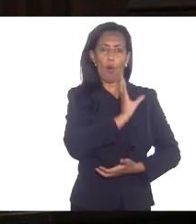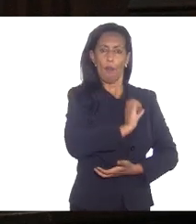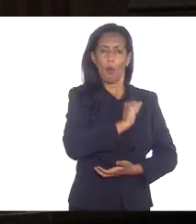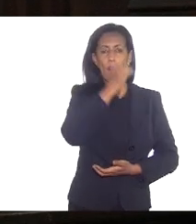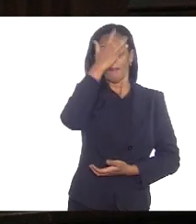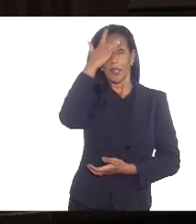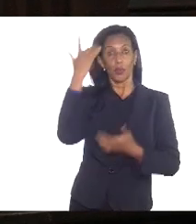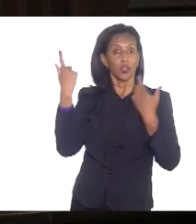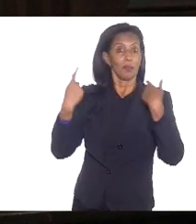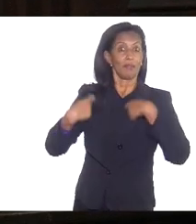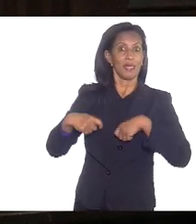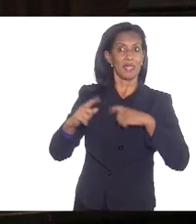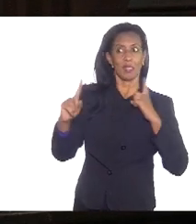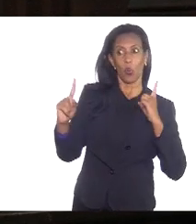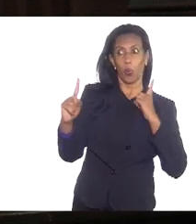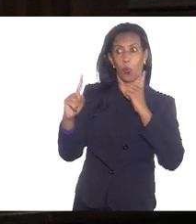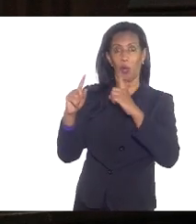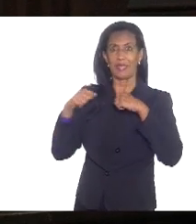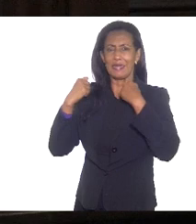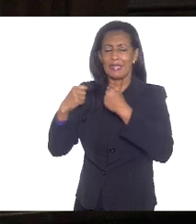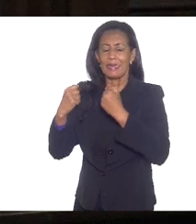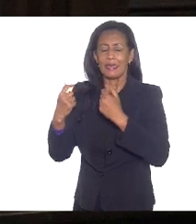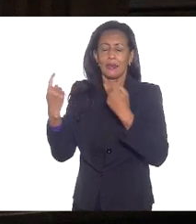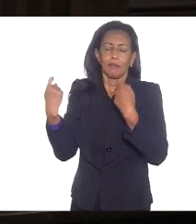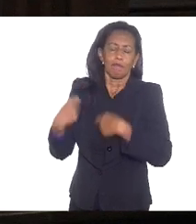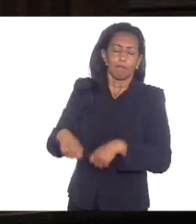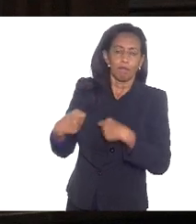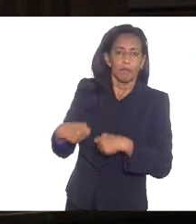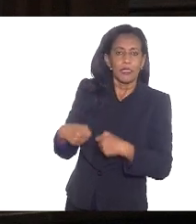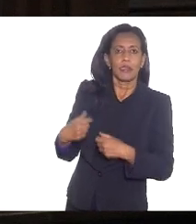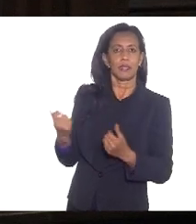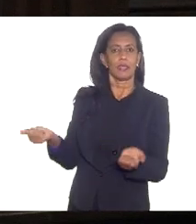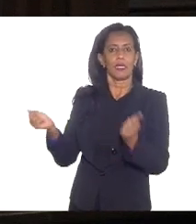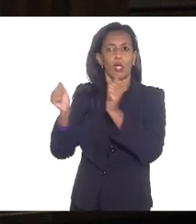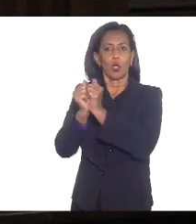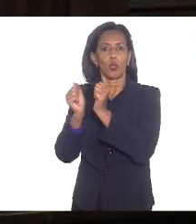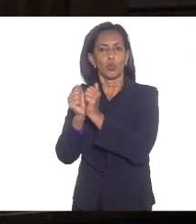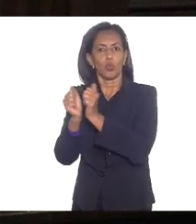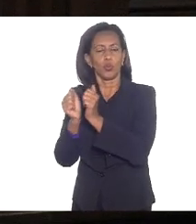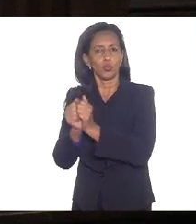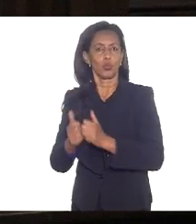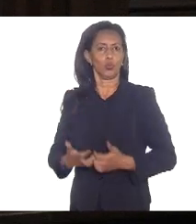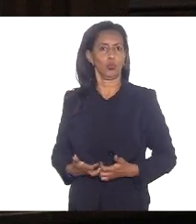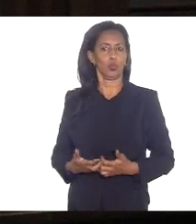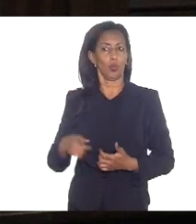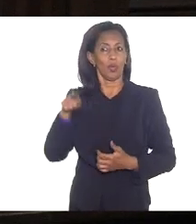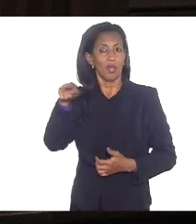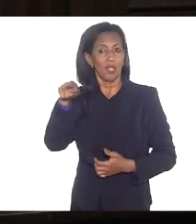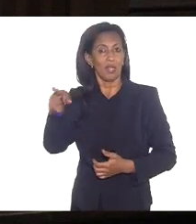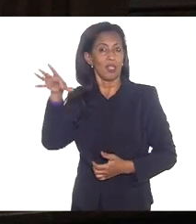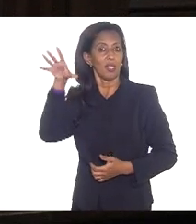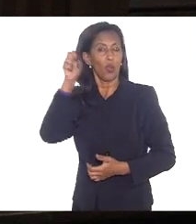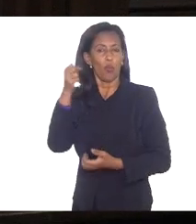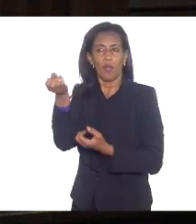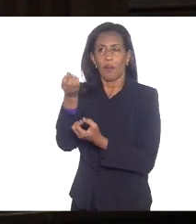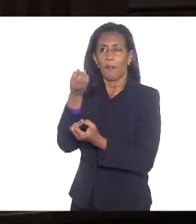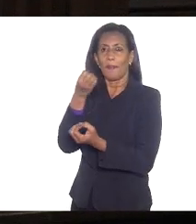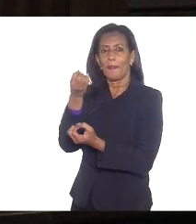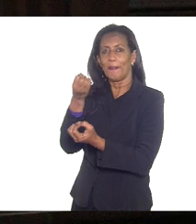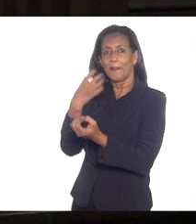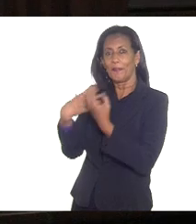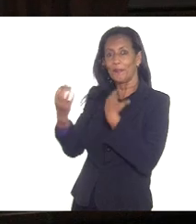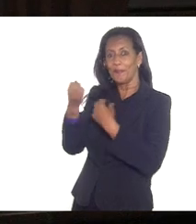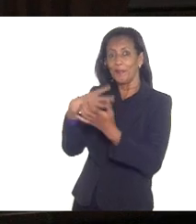acorrem até ele para fruir de seu ministério sacerdotal e dele ouvir as palavras